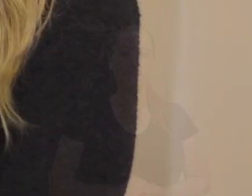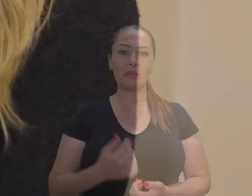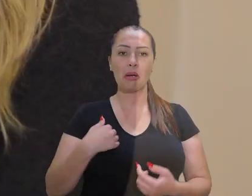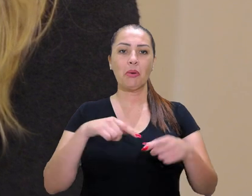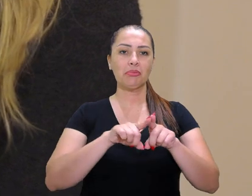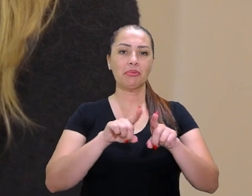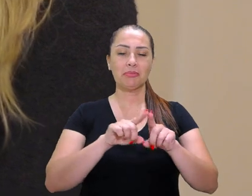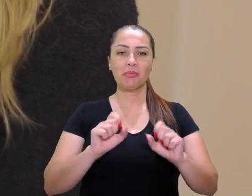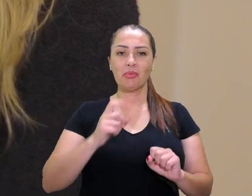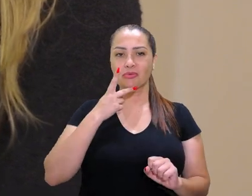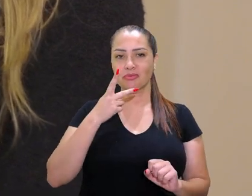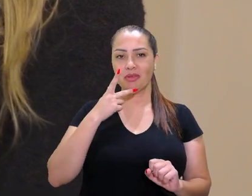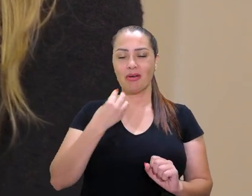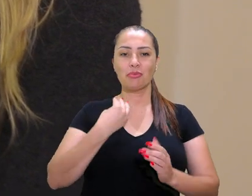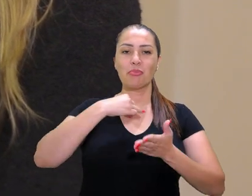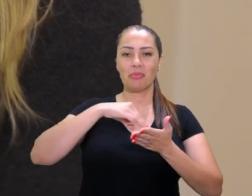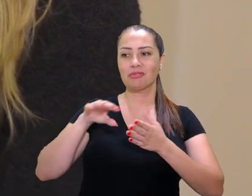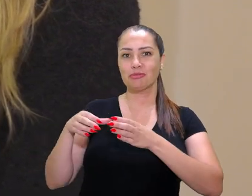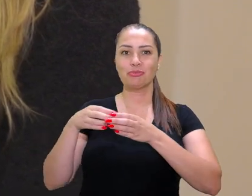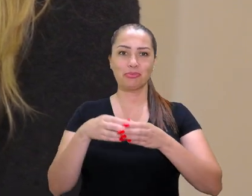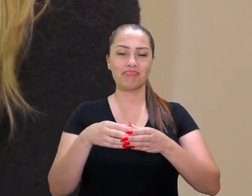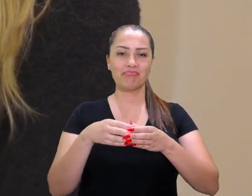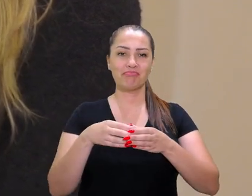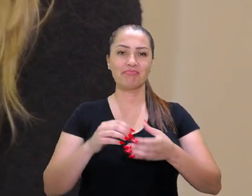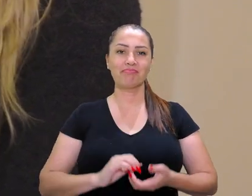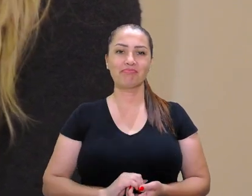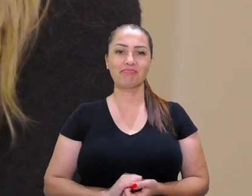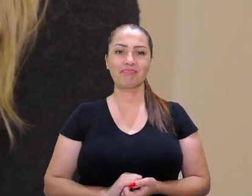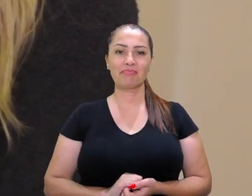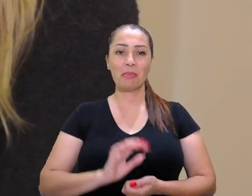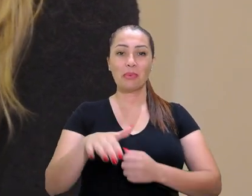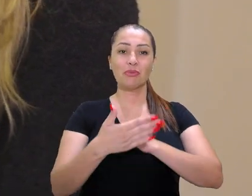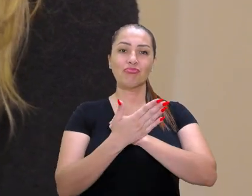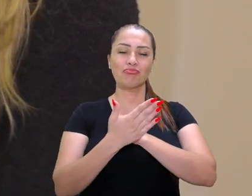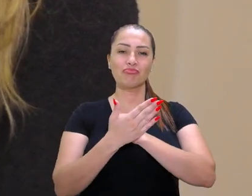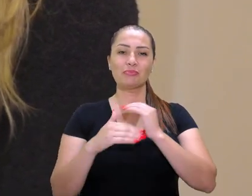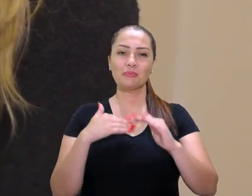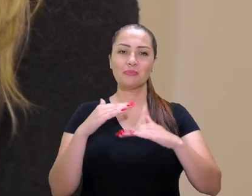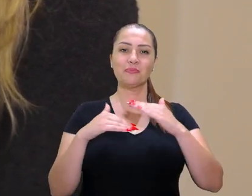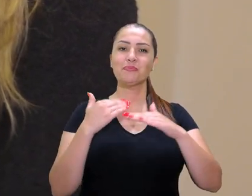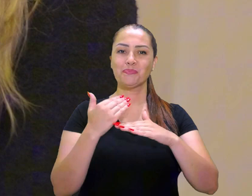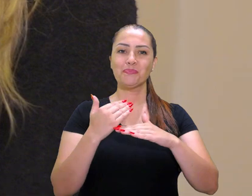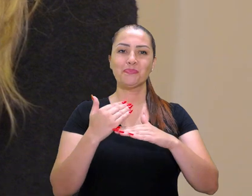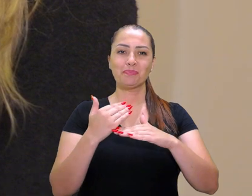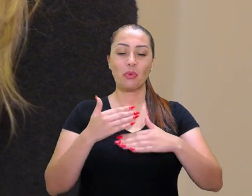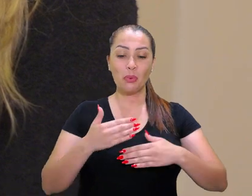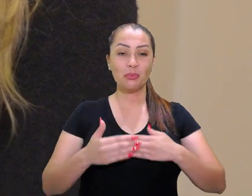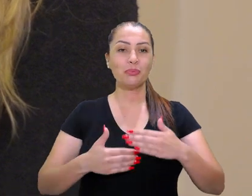também posso dizer, né, que o Mensageiros, ele faz parte da minha construção, né, do